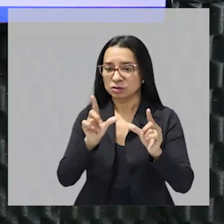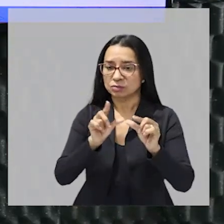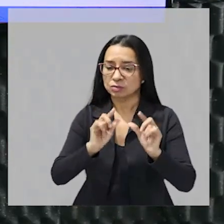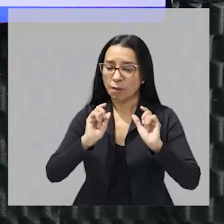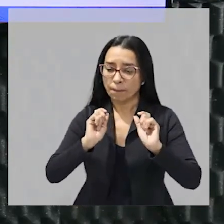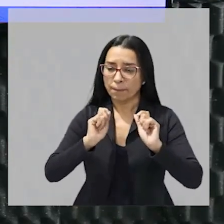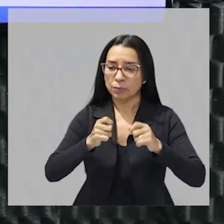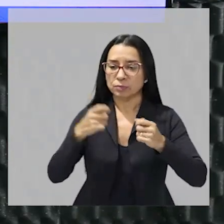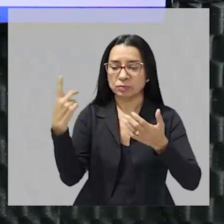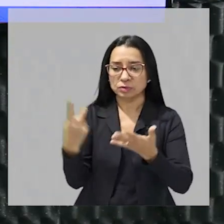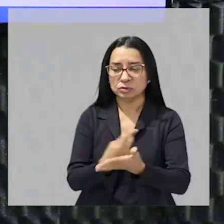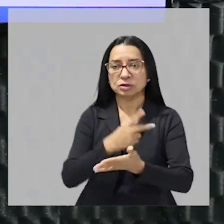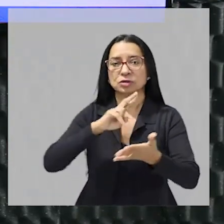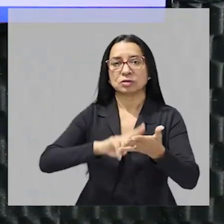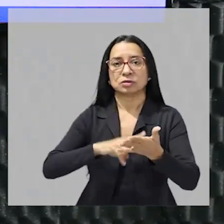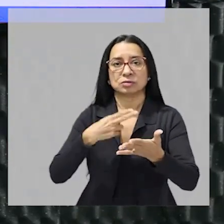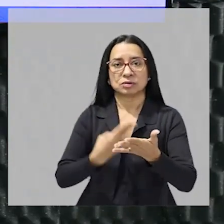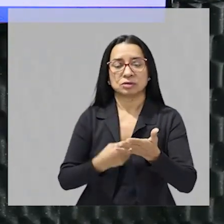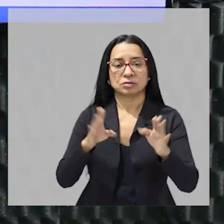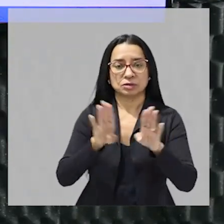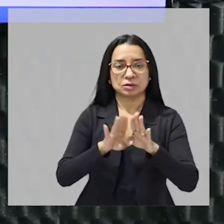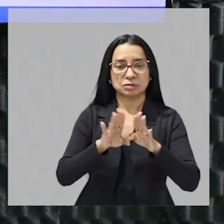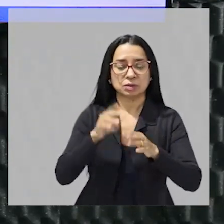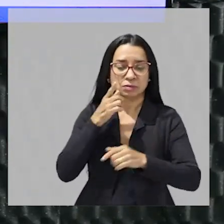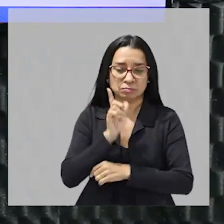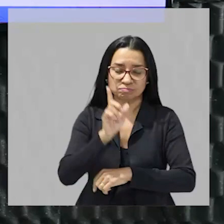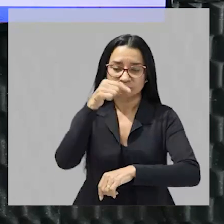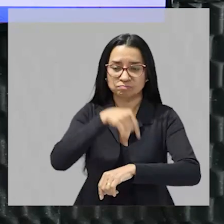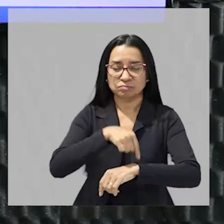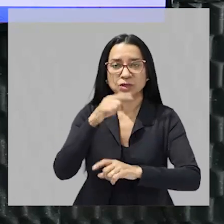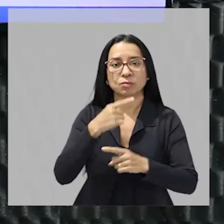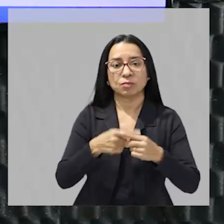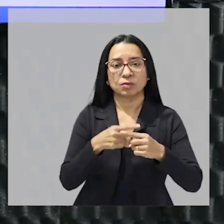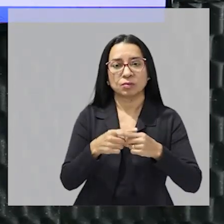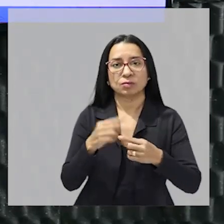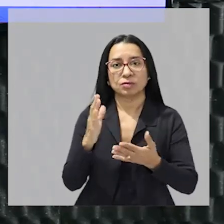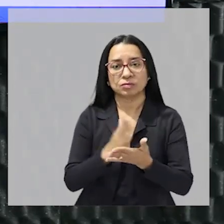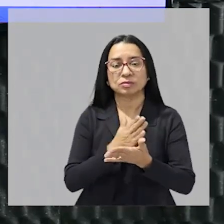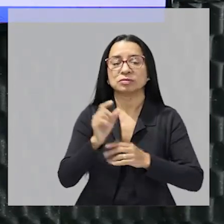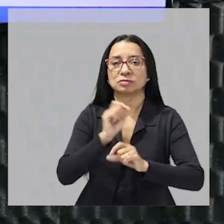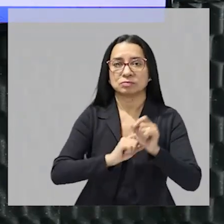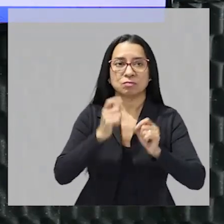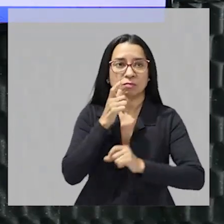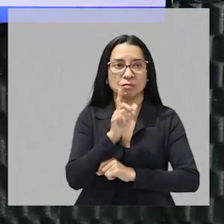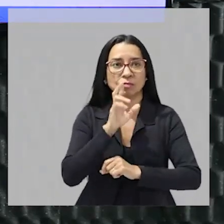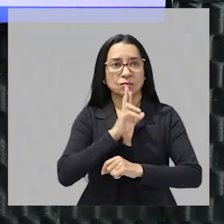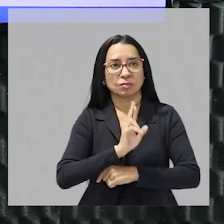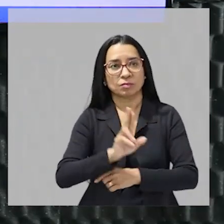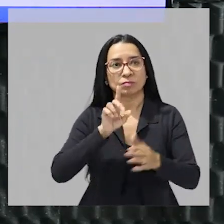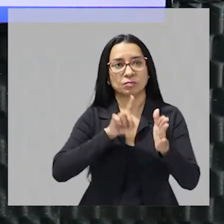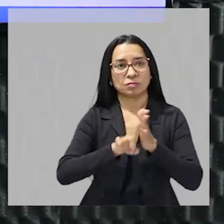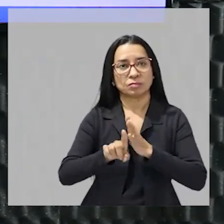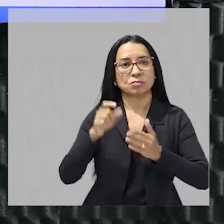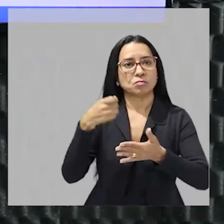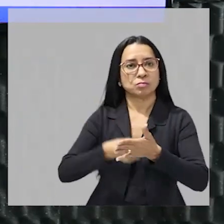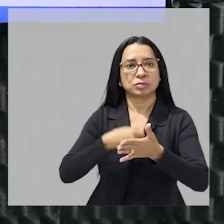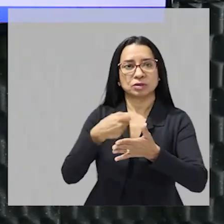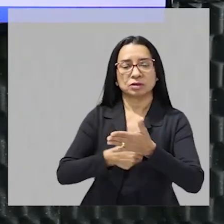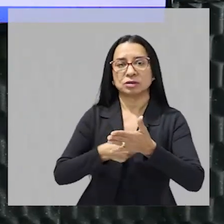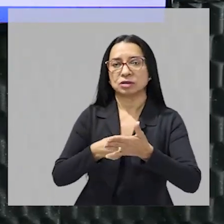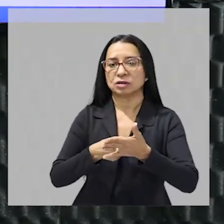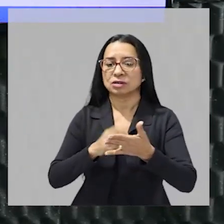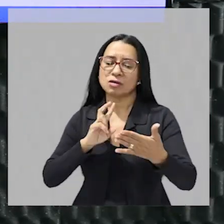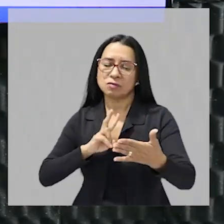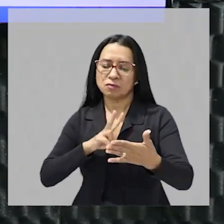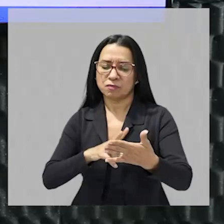de erro, interpretação, e também ganhar tempo, porque muitas vezes você consegue responder as questões sem obrigatoriamente passar